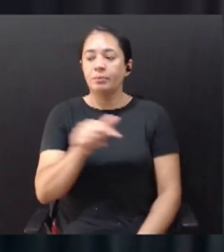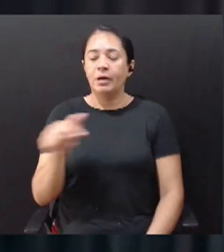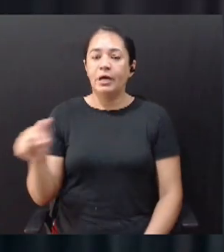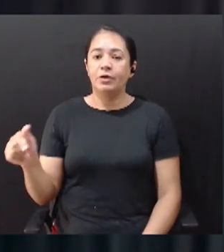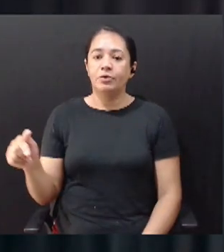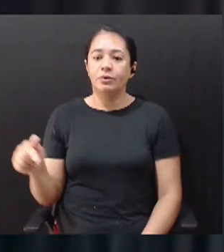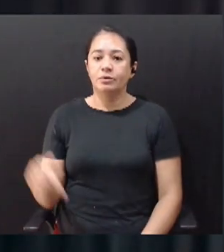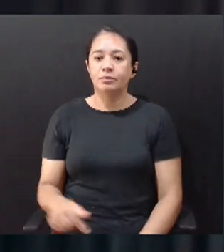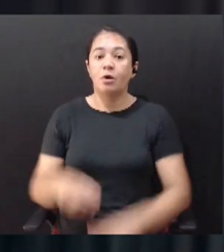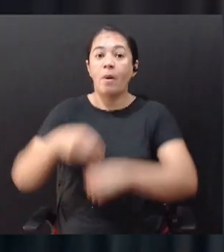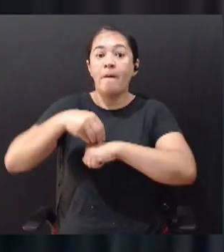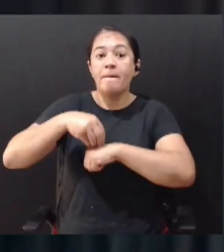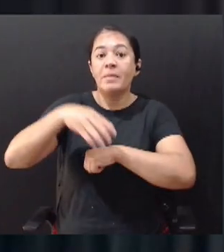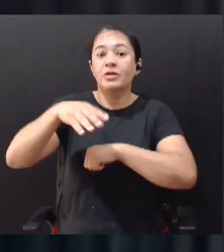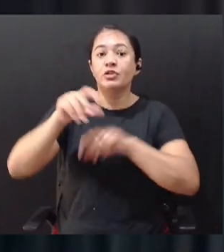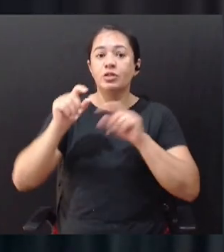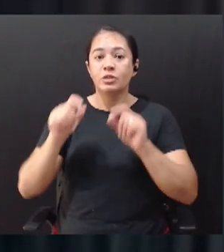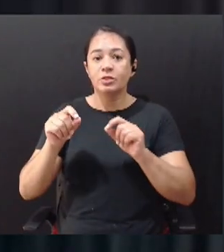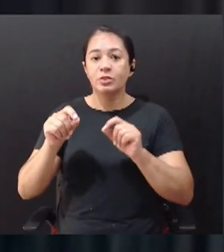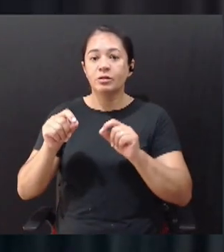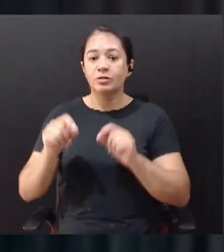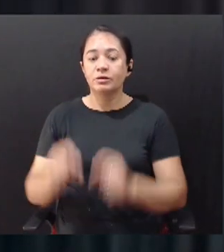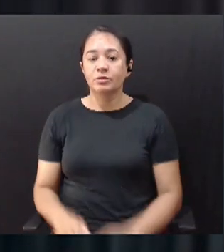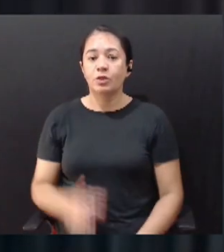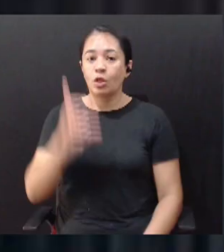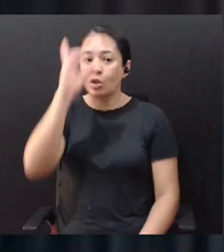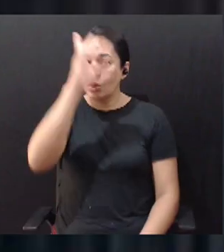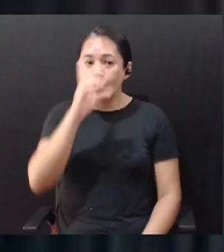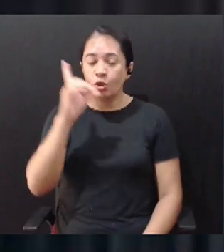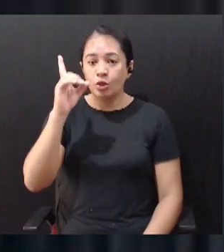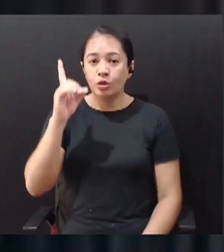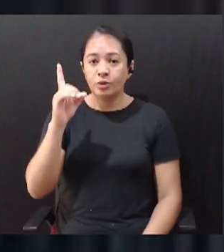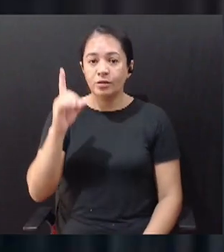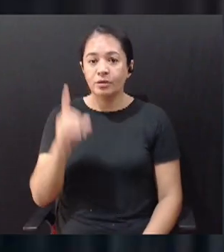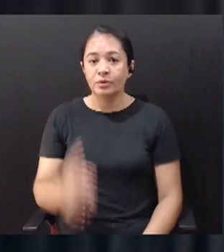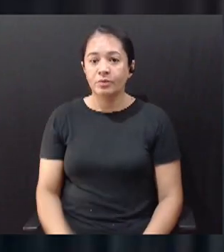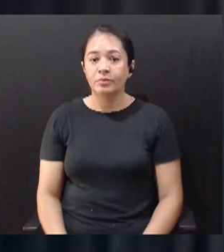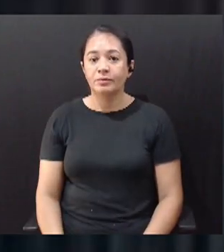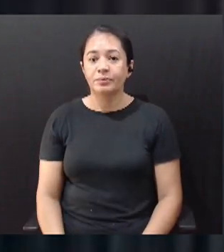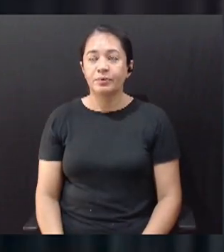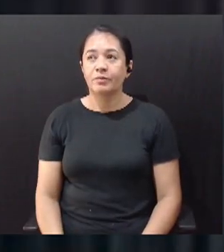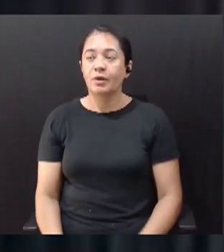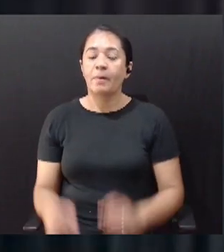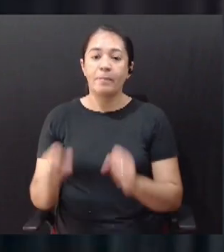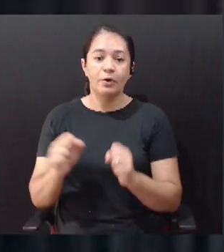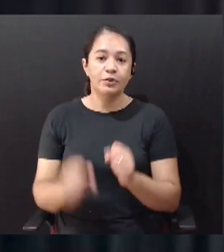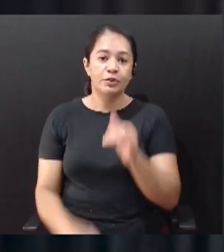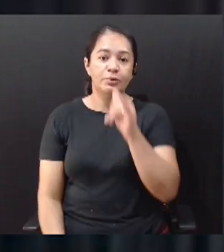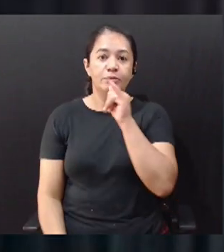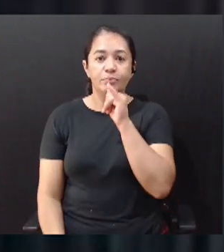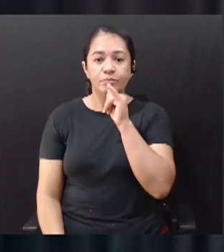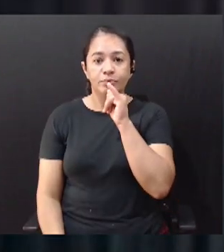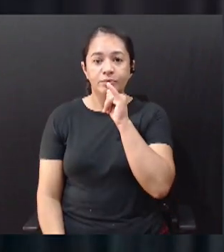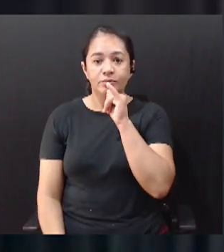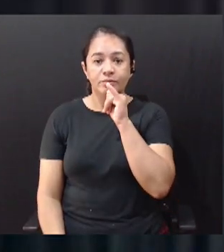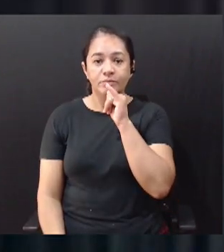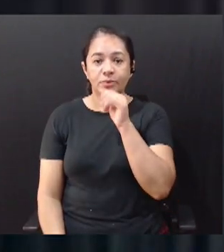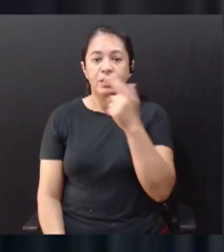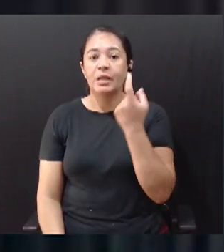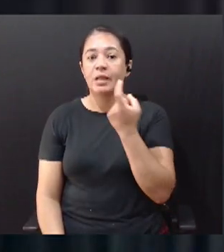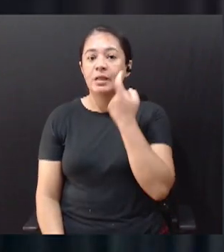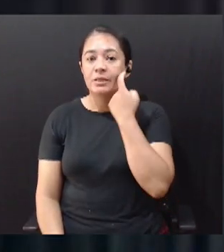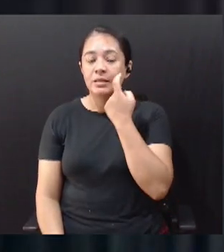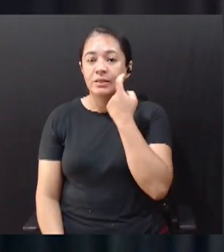seja exatamente no final do domingo, para não Sim. ser uma pré-segunda, mas poderia ser, por Ah. exemplo, na própria sexta-feira. Então eu